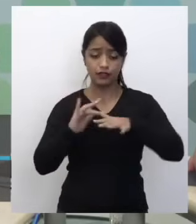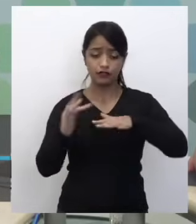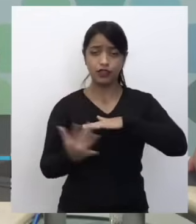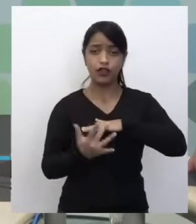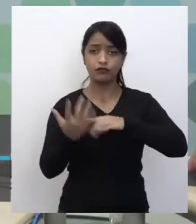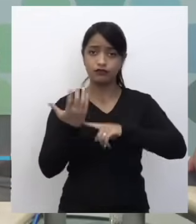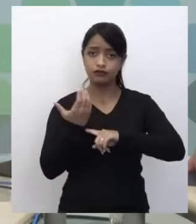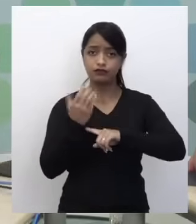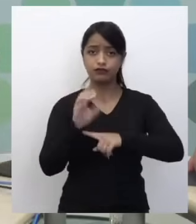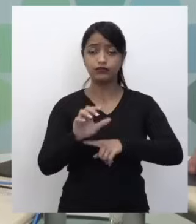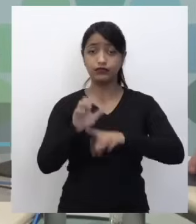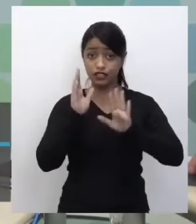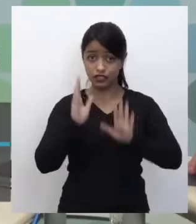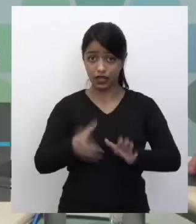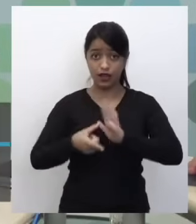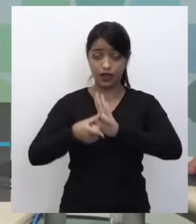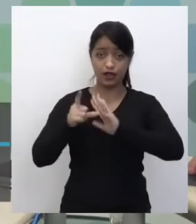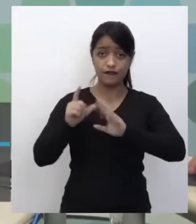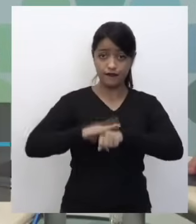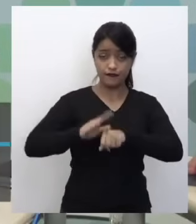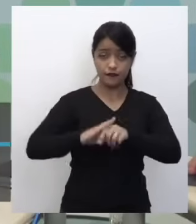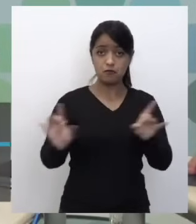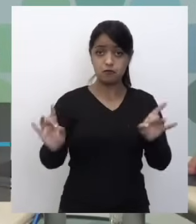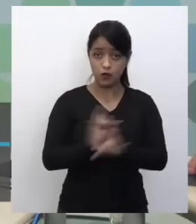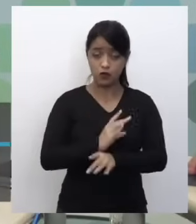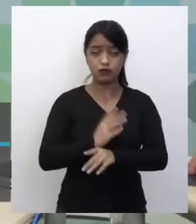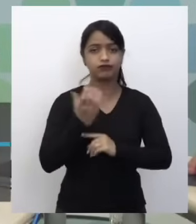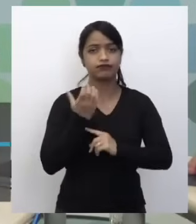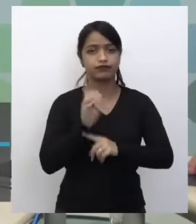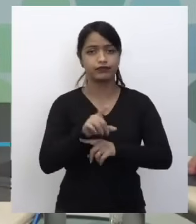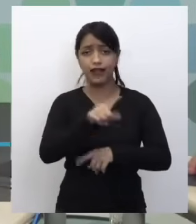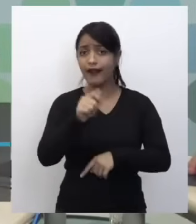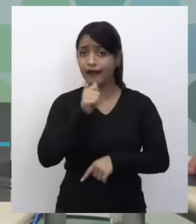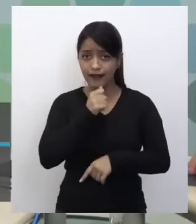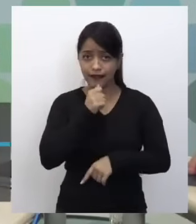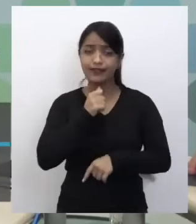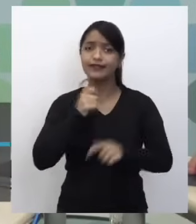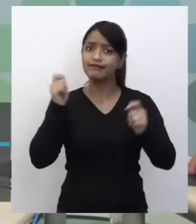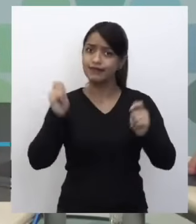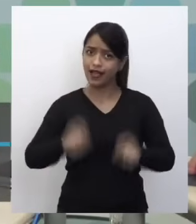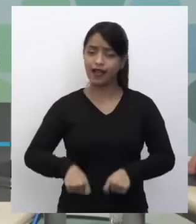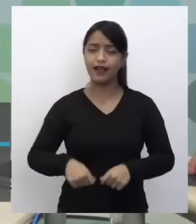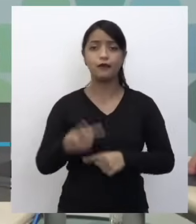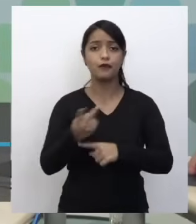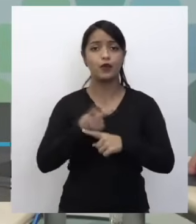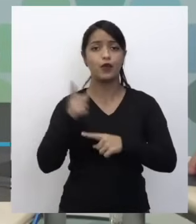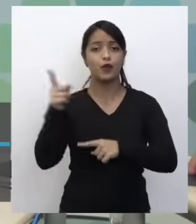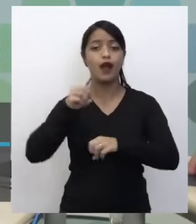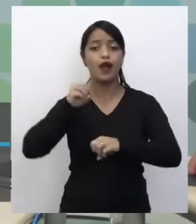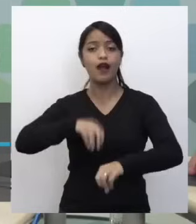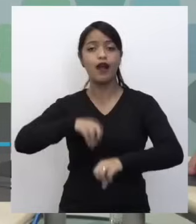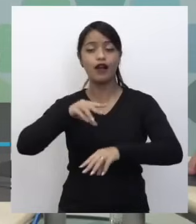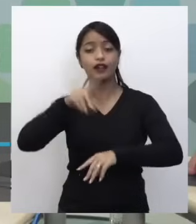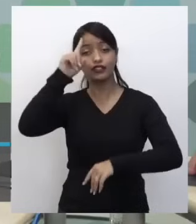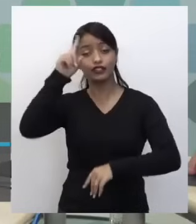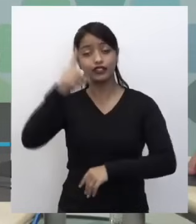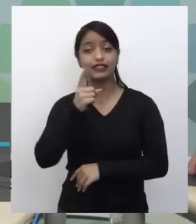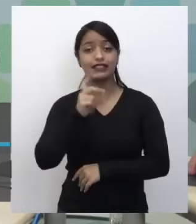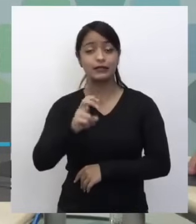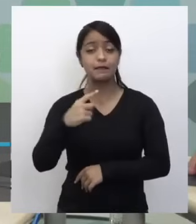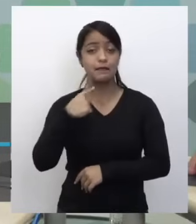esse pluviômetro. Quem não fez ainda dá tempo, corre lá na aula do dia 15 de maio, que está lá no